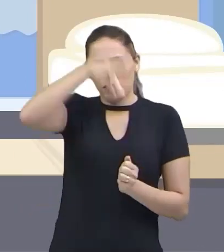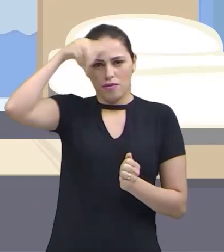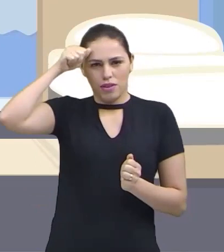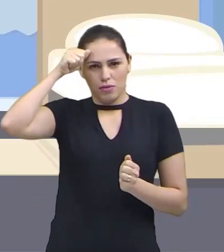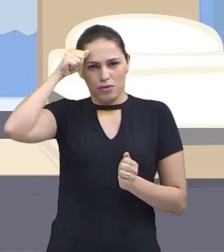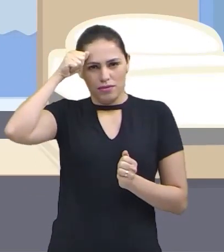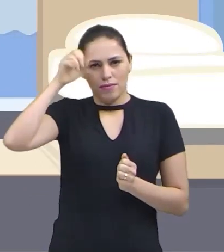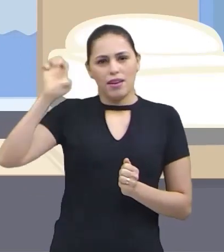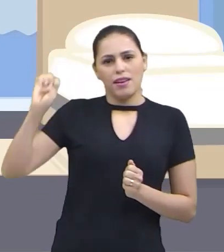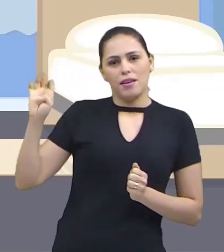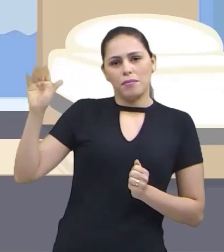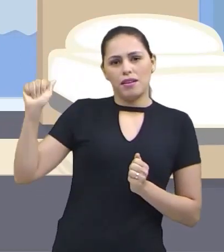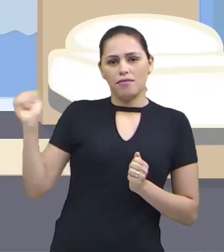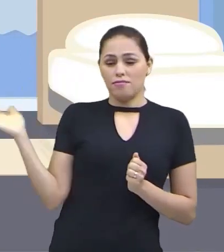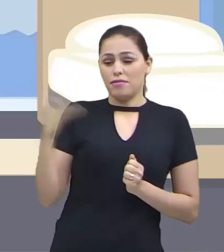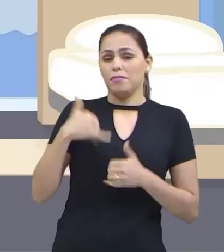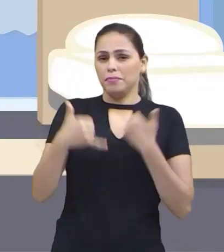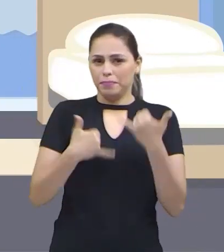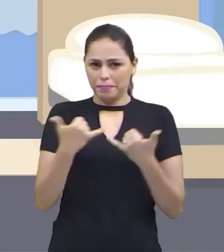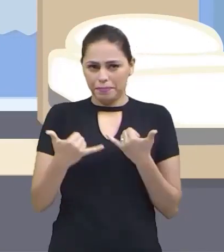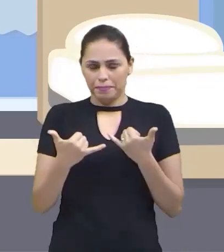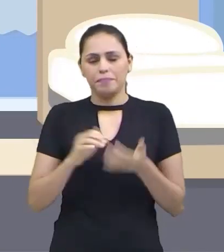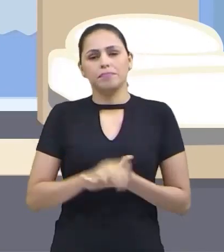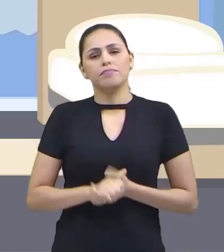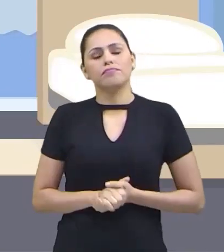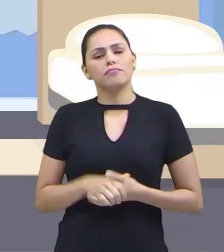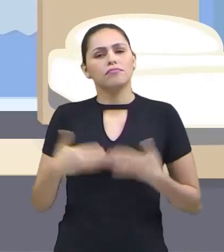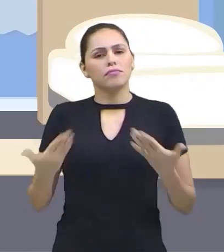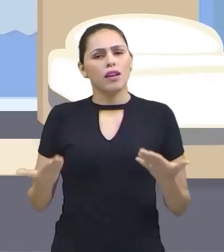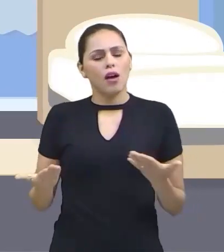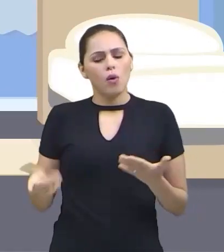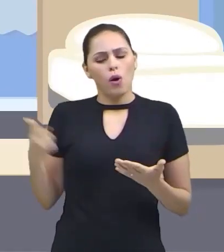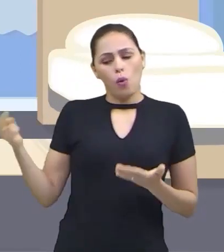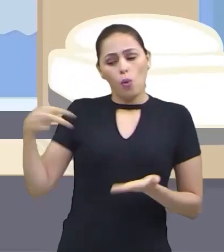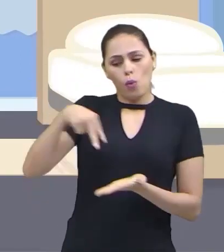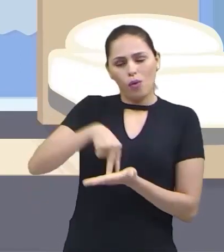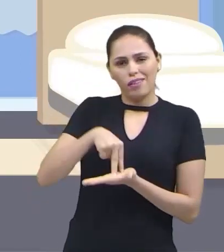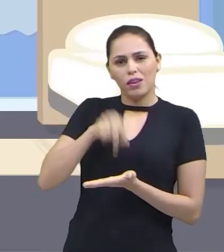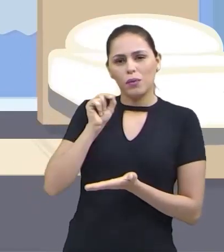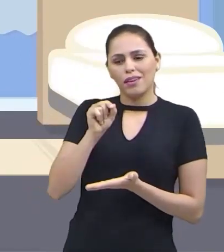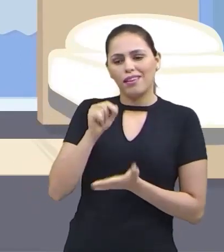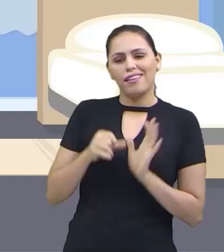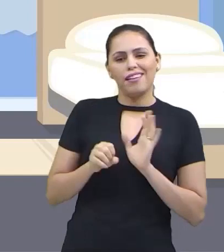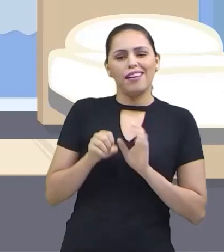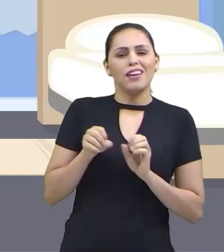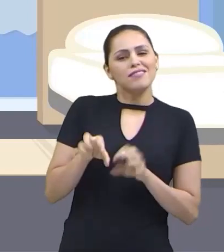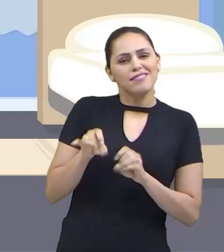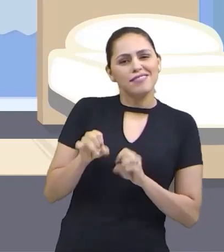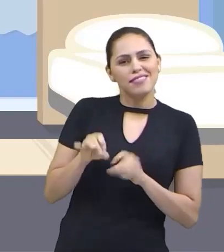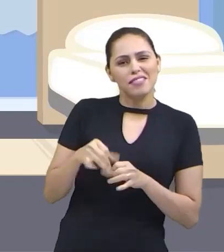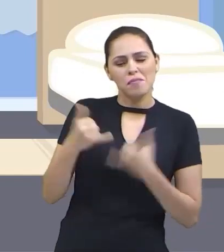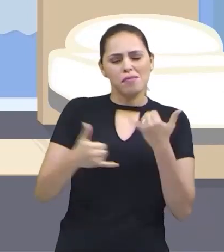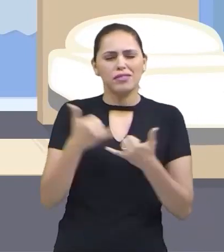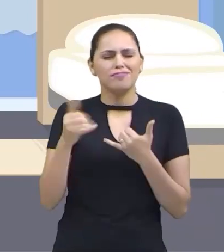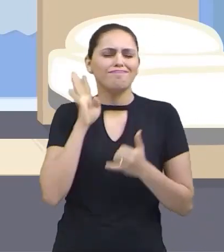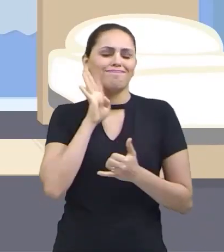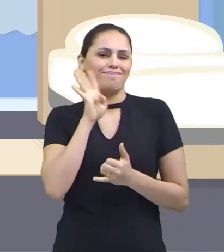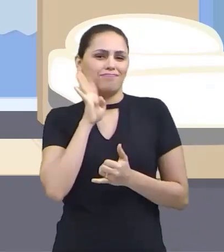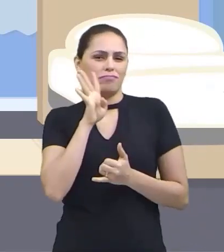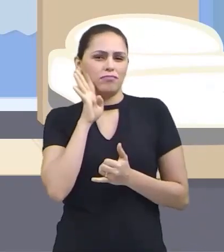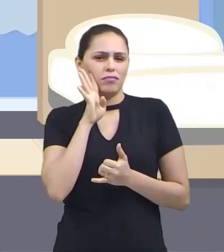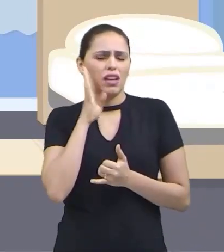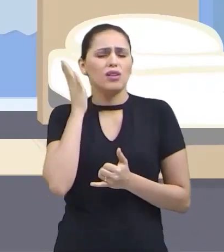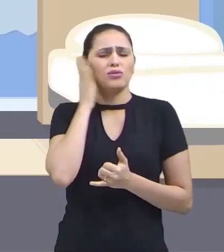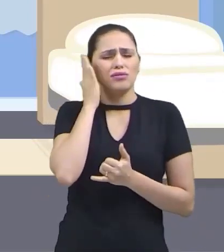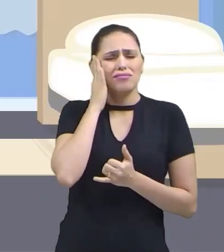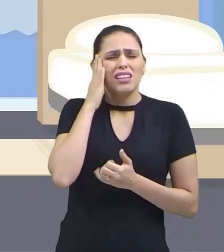EBA. Vamos brincar? Então, eu trouxe uma brincadeira muito bacana para vocês hoje. Eu sei que vocês devem estar cansados de estar